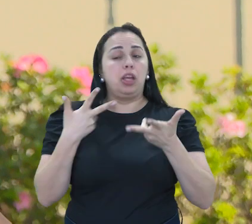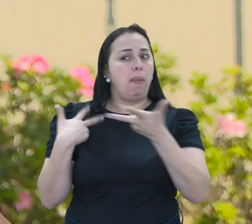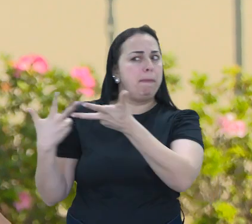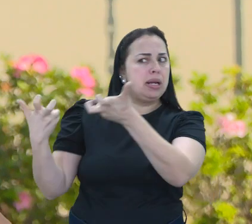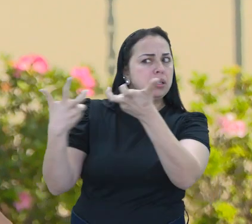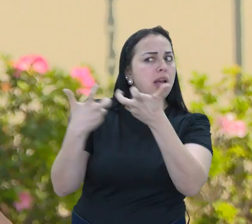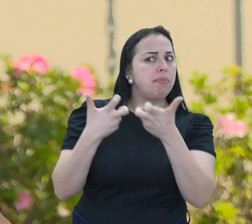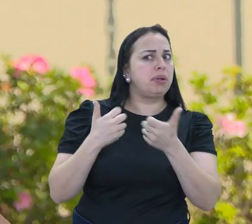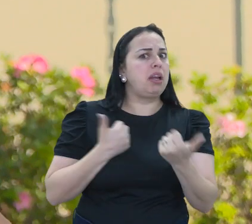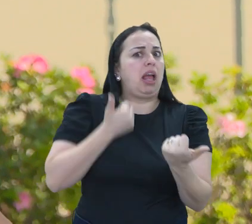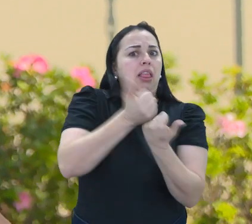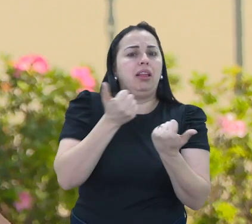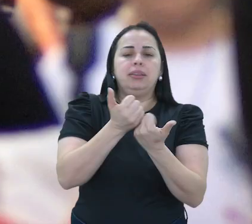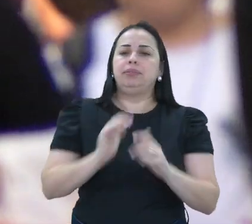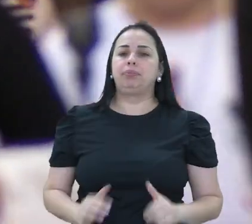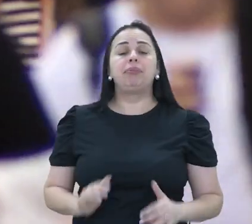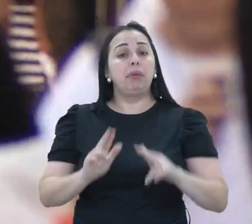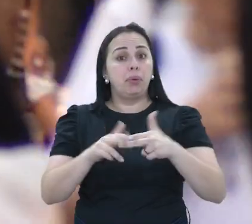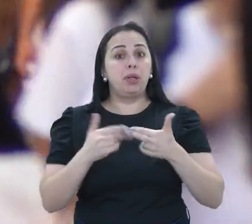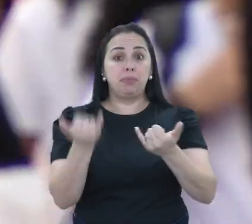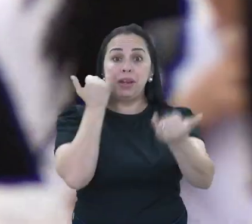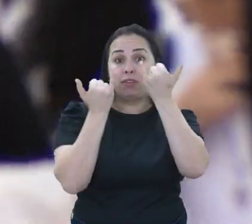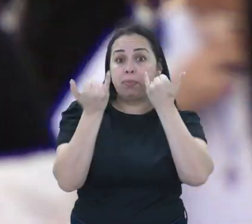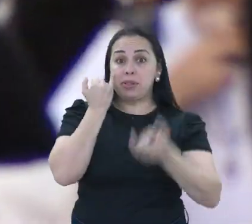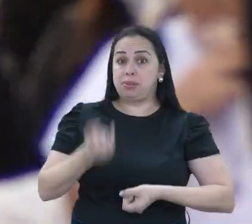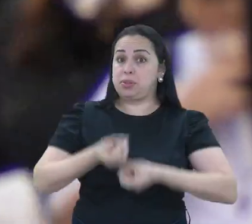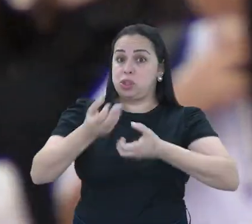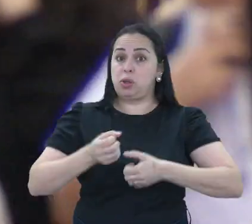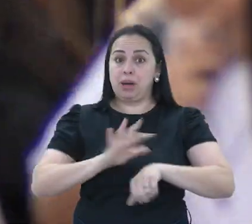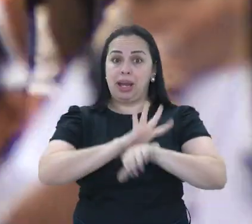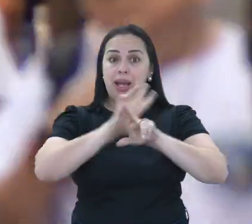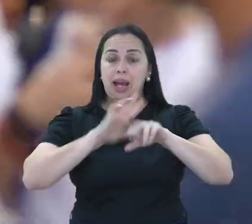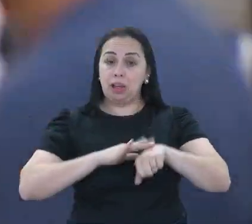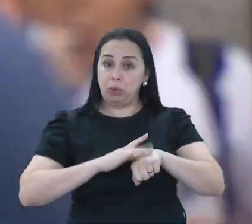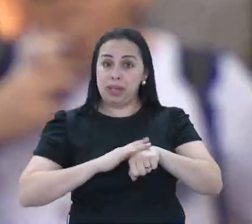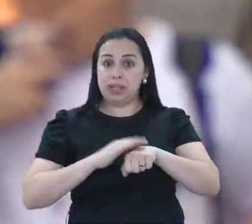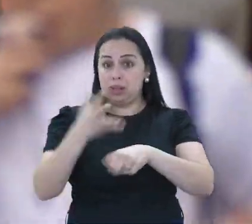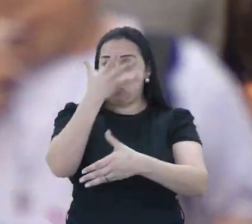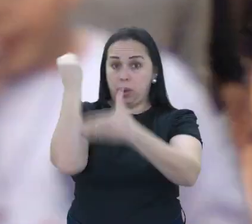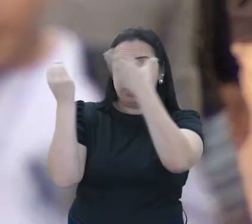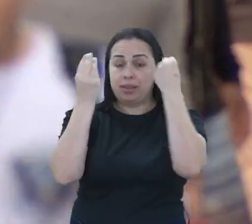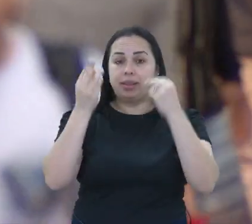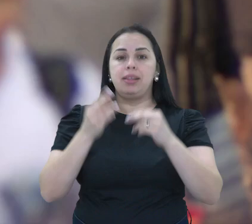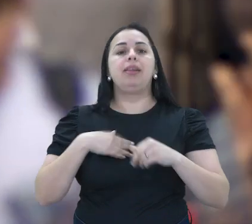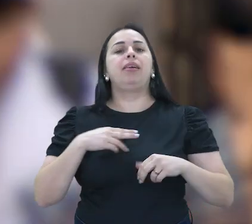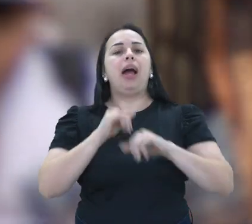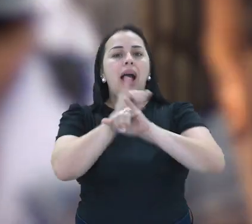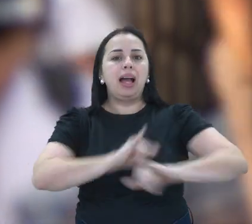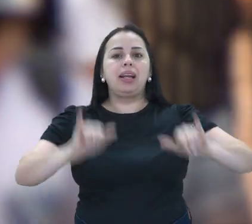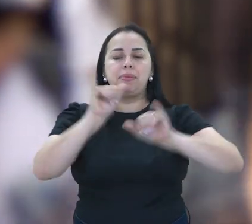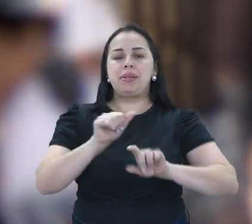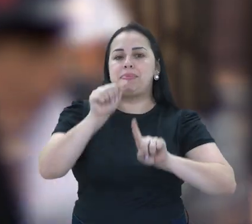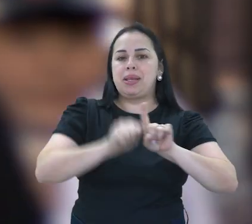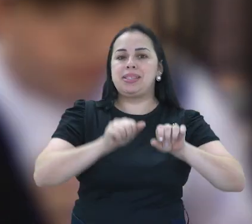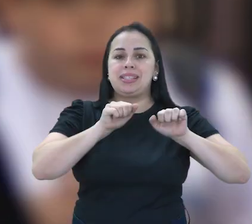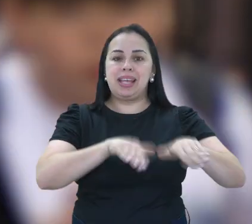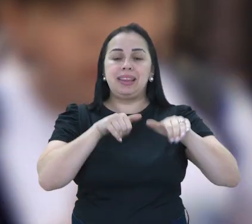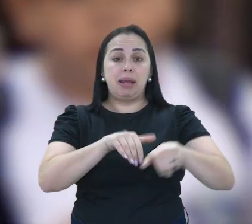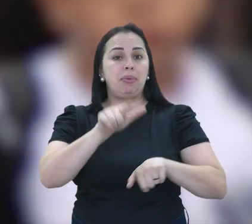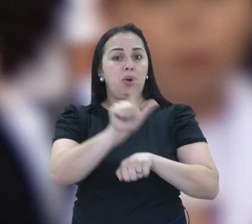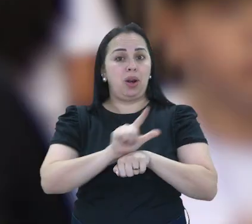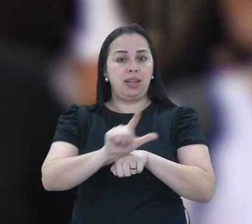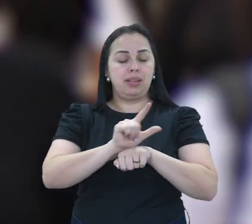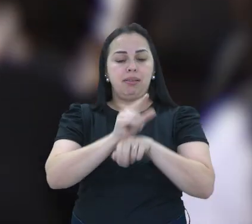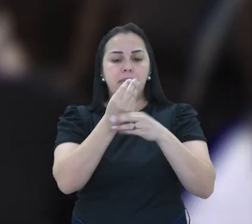que é uma coisa que eu observo bastante. Para levar informações sobre o Alzheimer e outras demências, a campanha Setembro